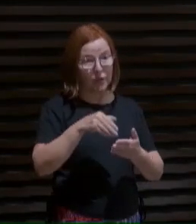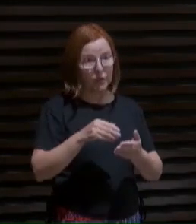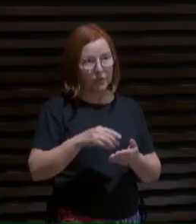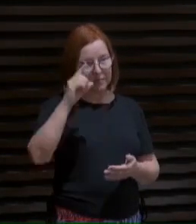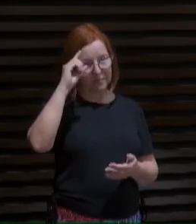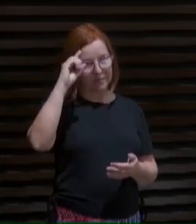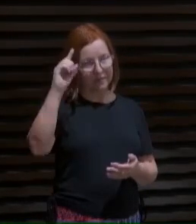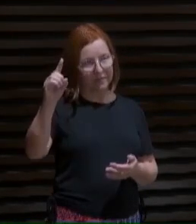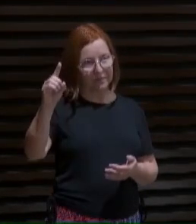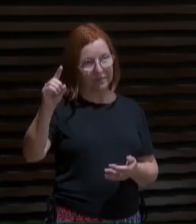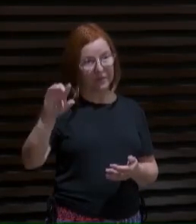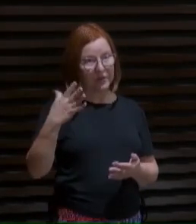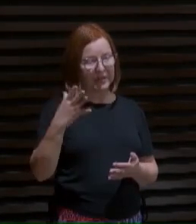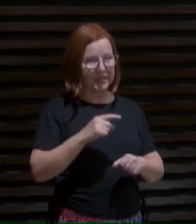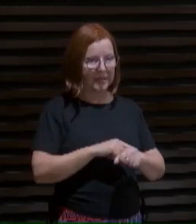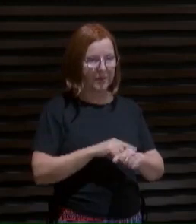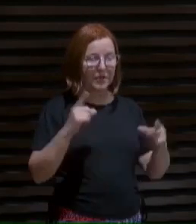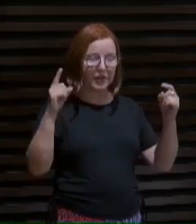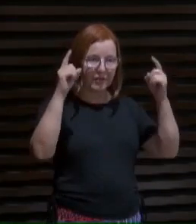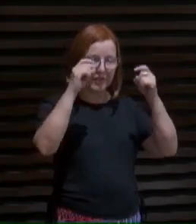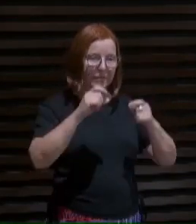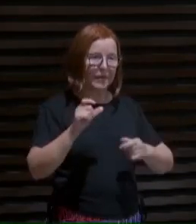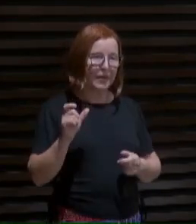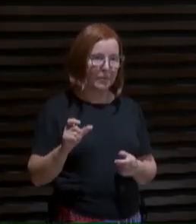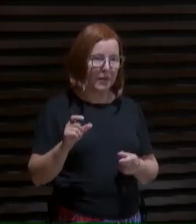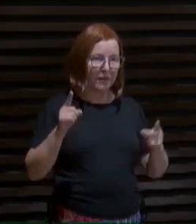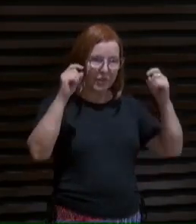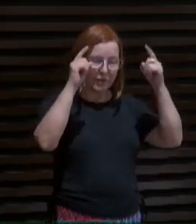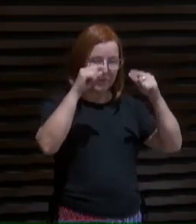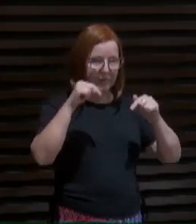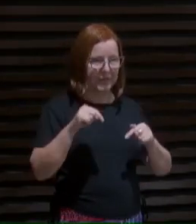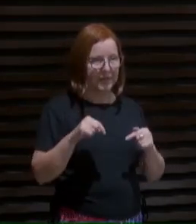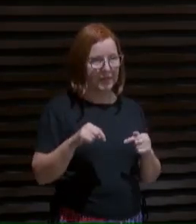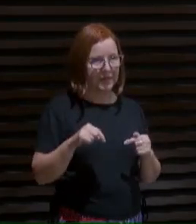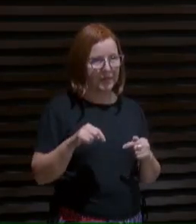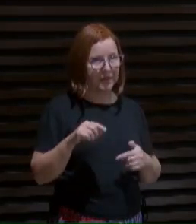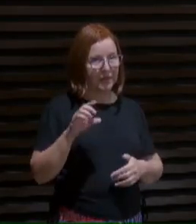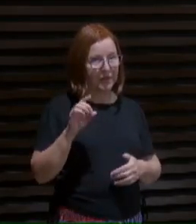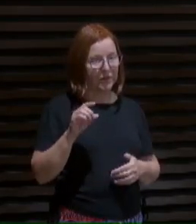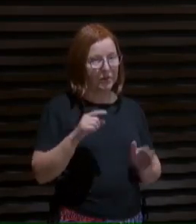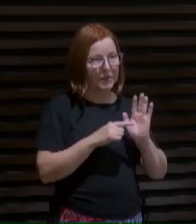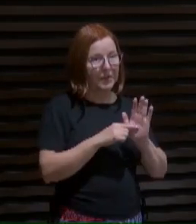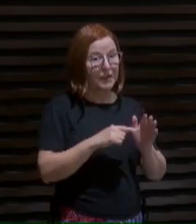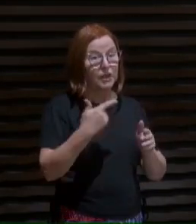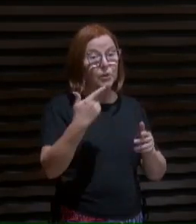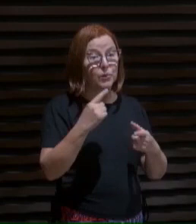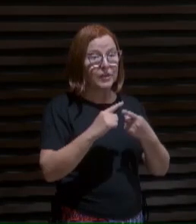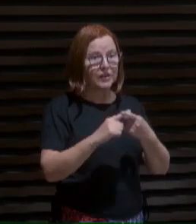dias acontecerão tempos difíceis. A palavra difícil aqui, ela só aparece 2 vezes na